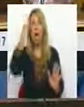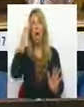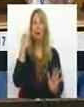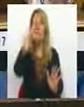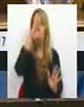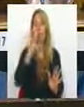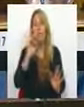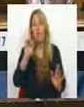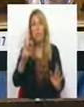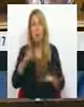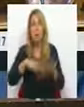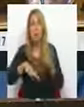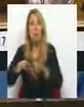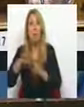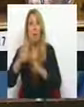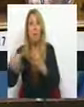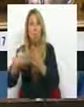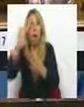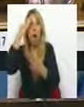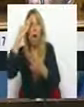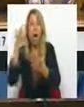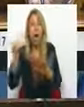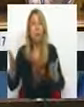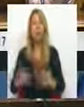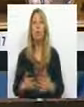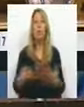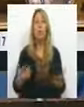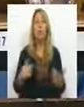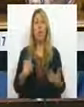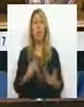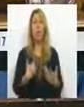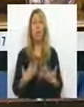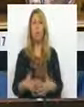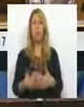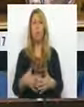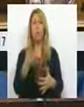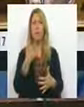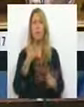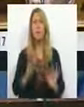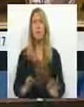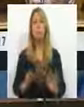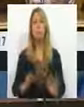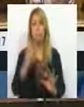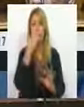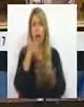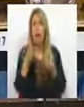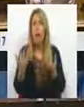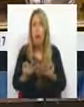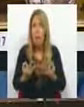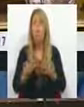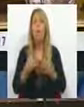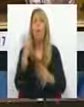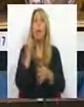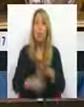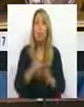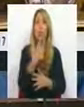Governo que terá que fazer essa proposta. Portanto, nós estamos aqui na contingência de perceber exatamente se vai haver um imposto de